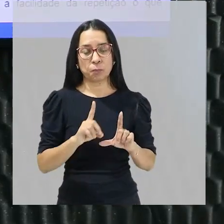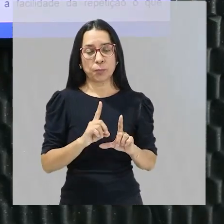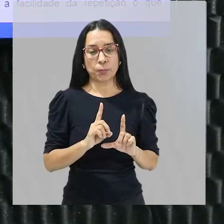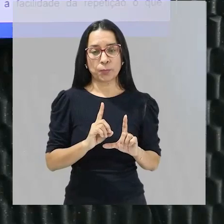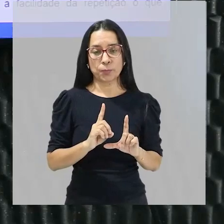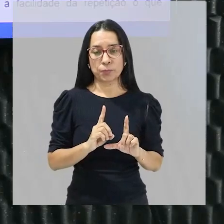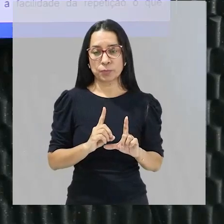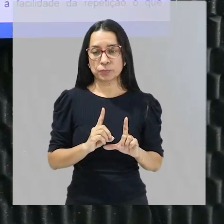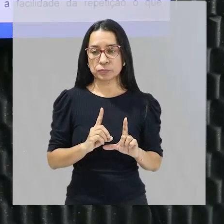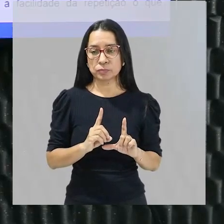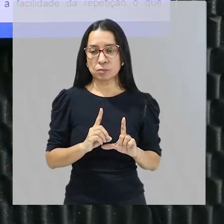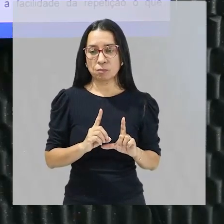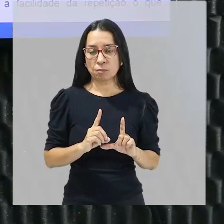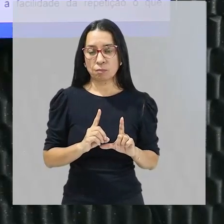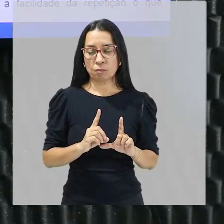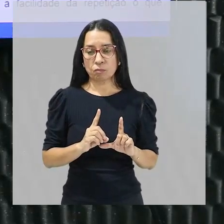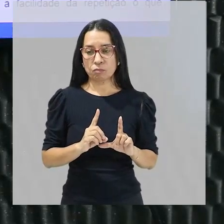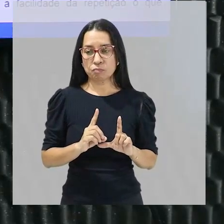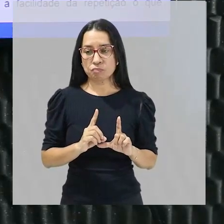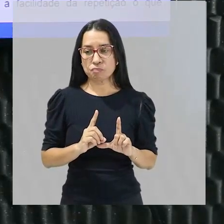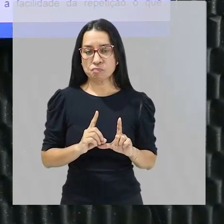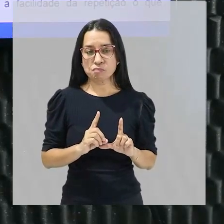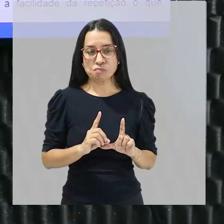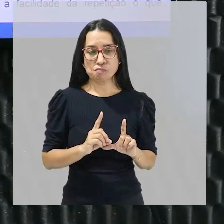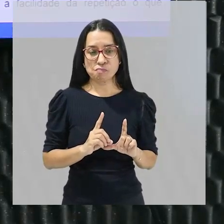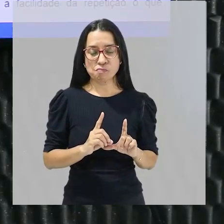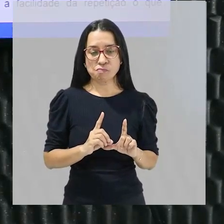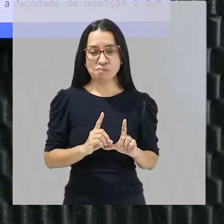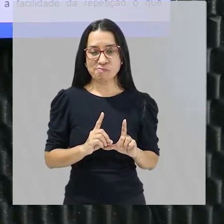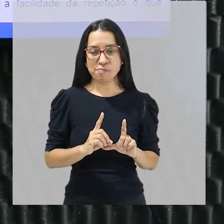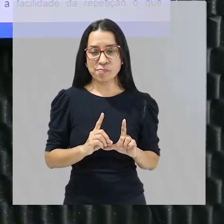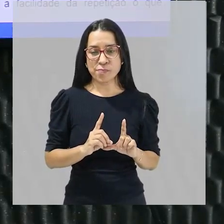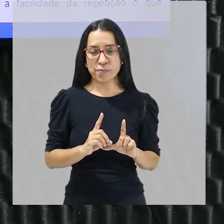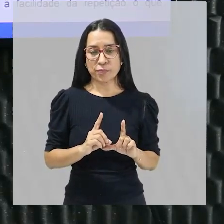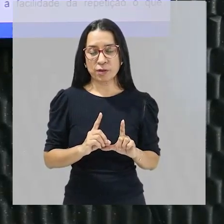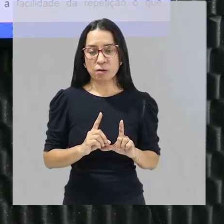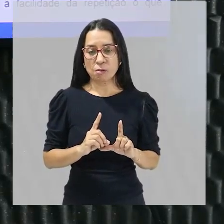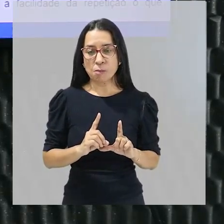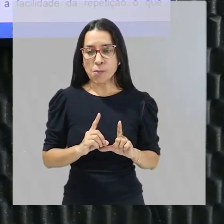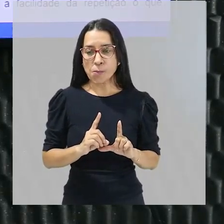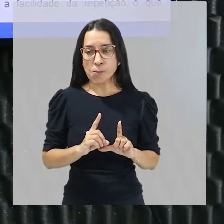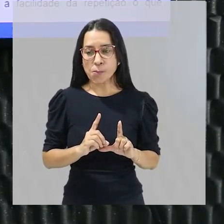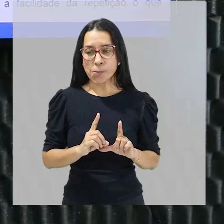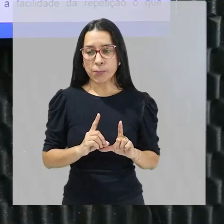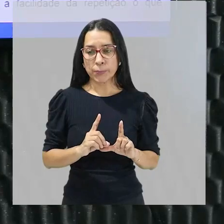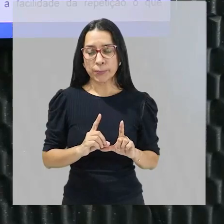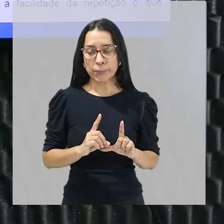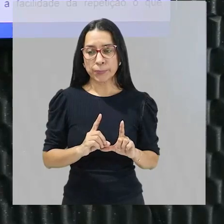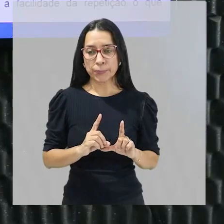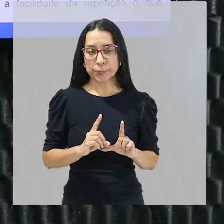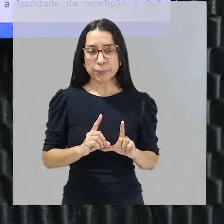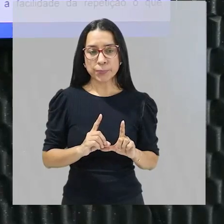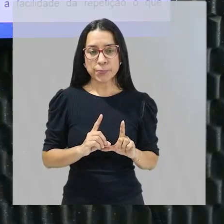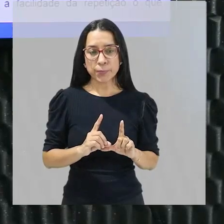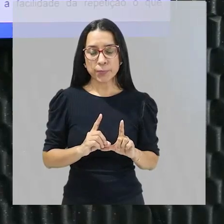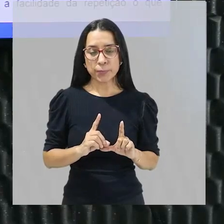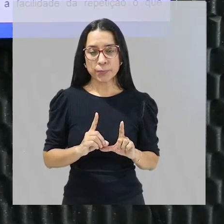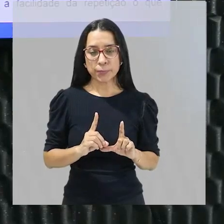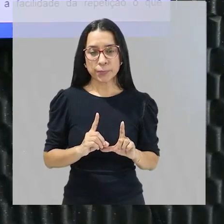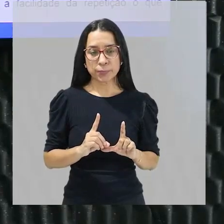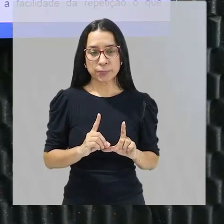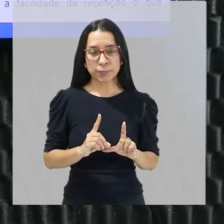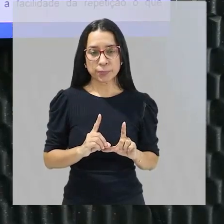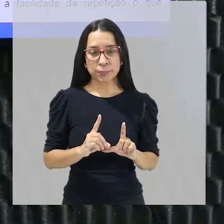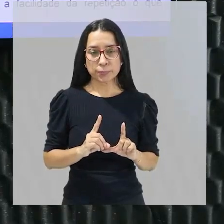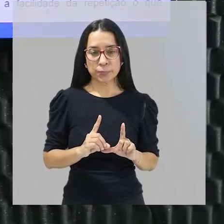da concentração requerida para a apreciação da música é uma exigência extramusical, pois nossa acessibilidade é naturalmente mais próxima da